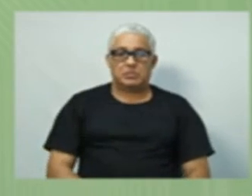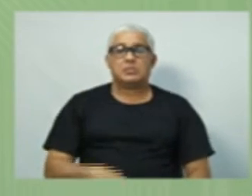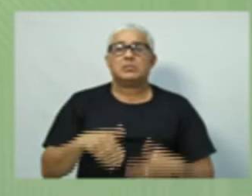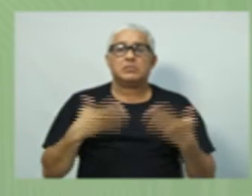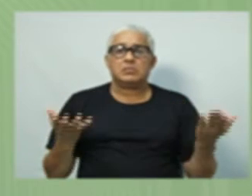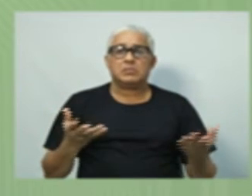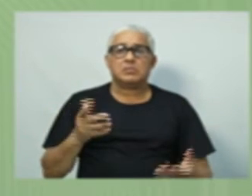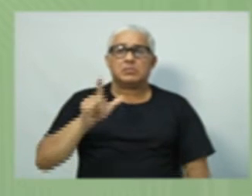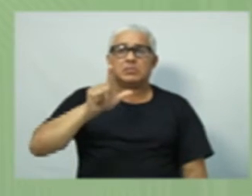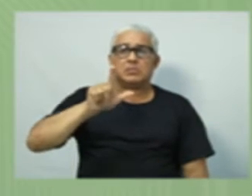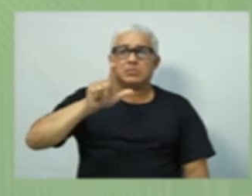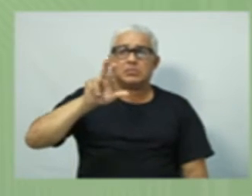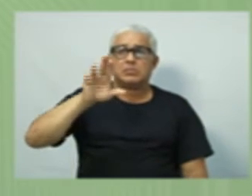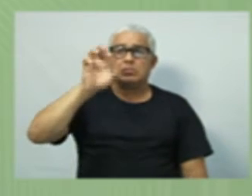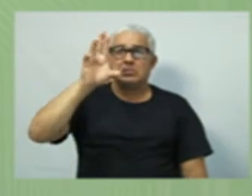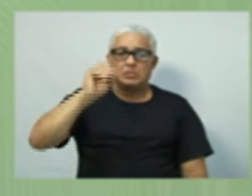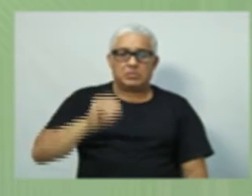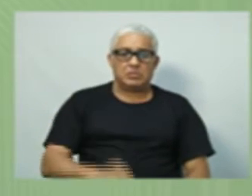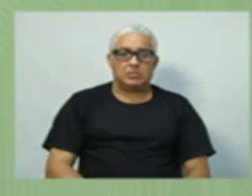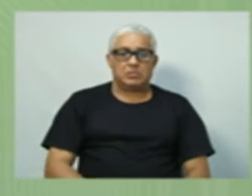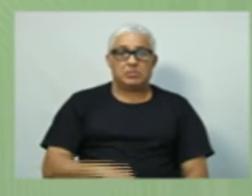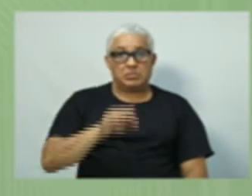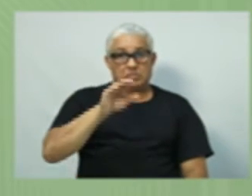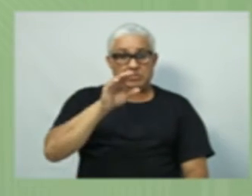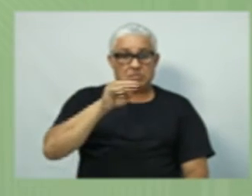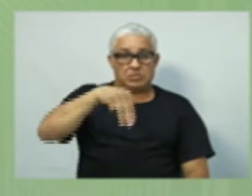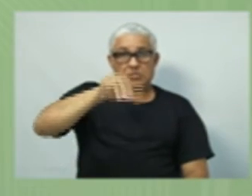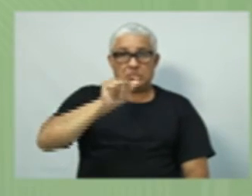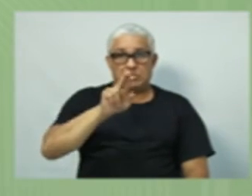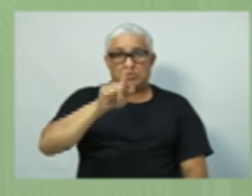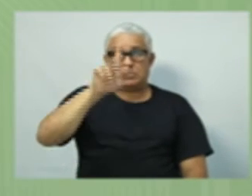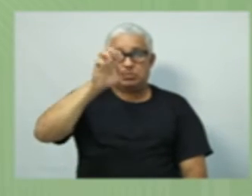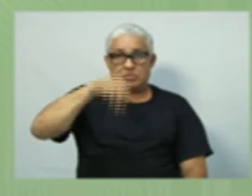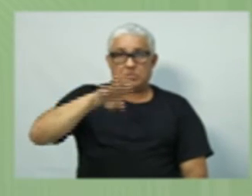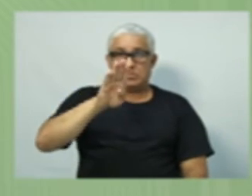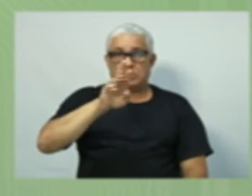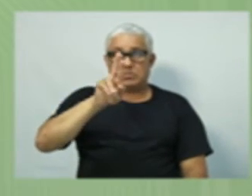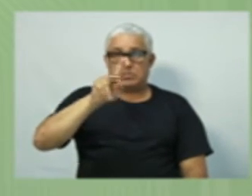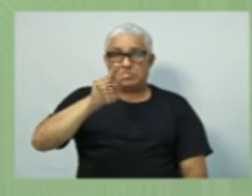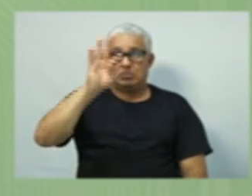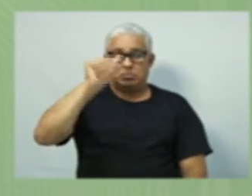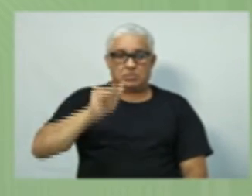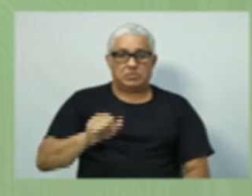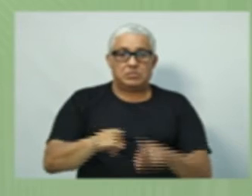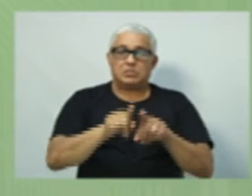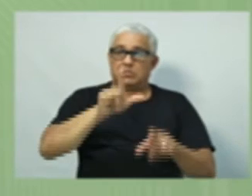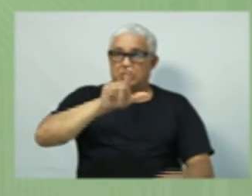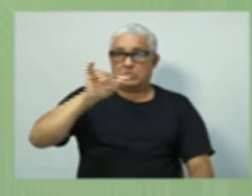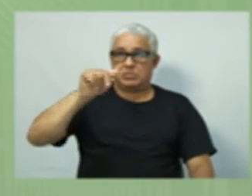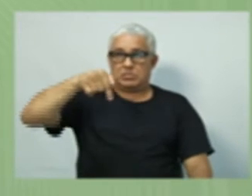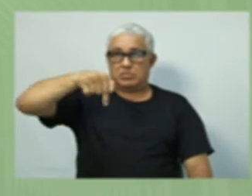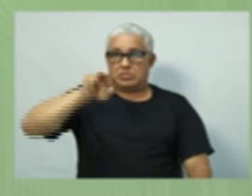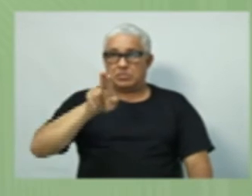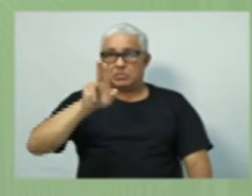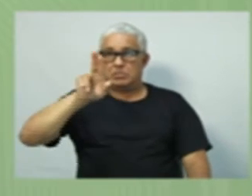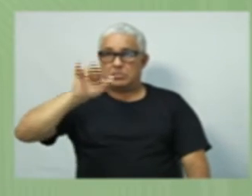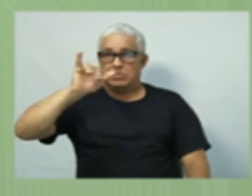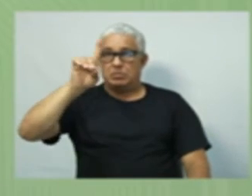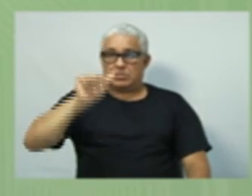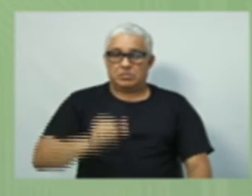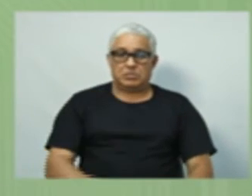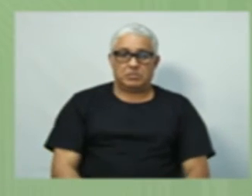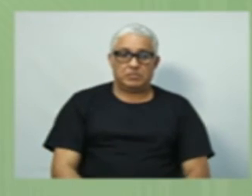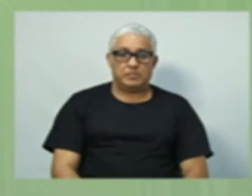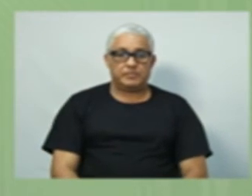gente vai trabalhar e vai trabalhar margem bruta que a margem líquida essa margem bruta chama também de imagem de contribuição